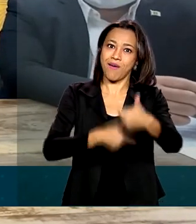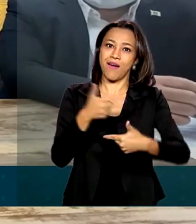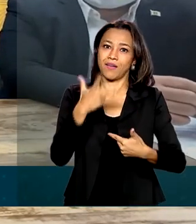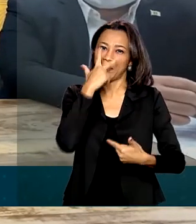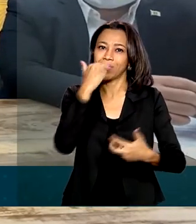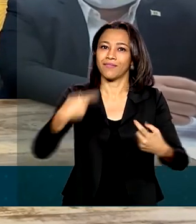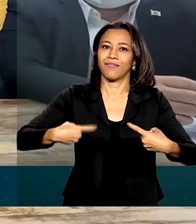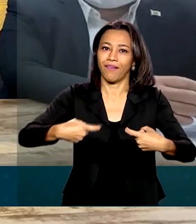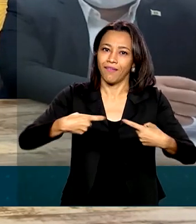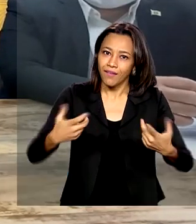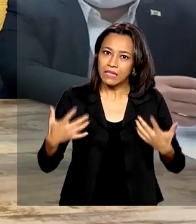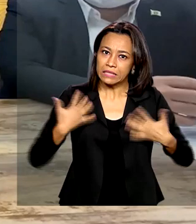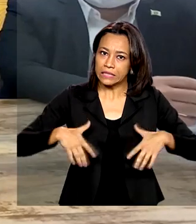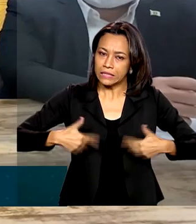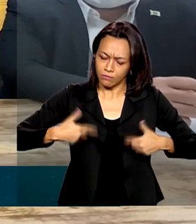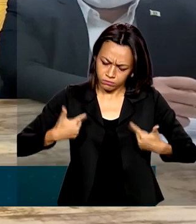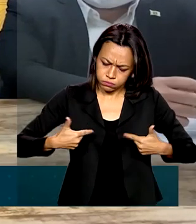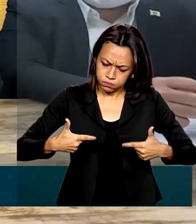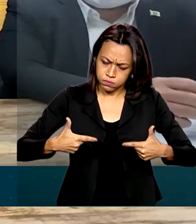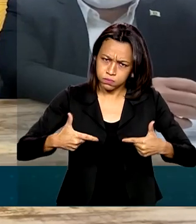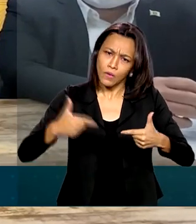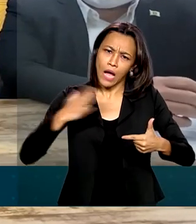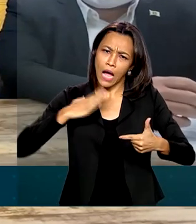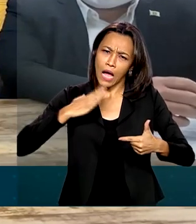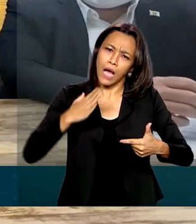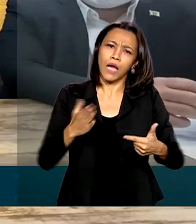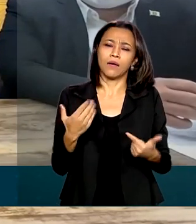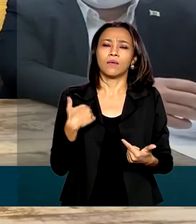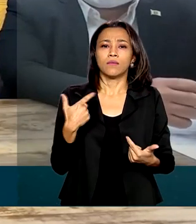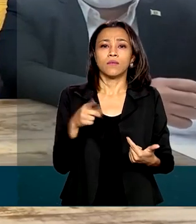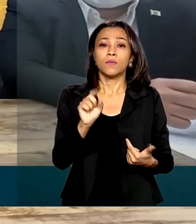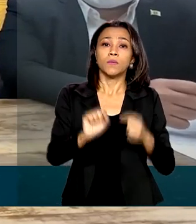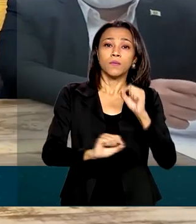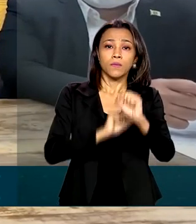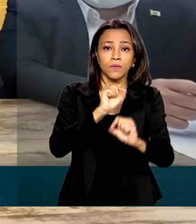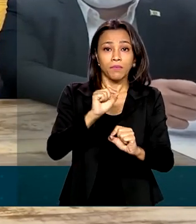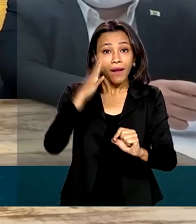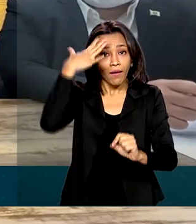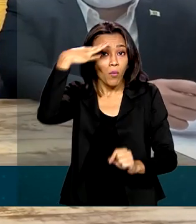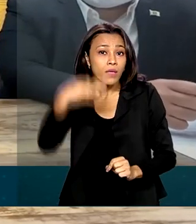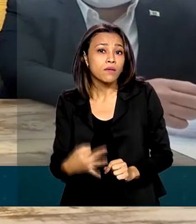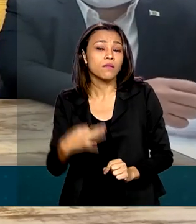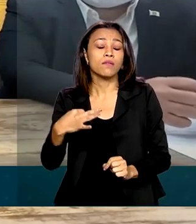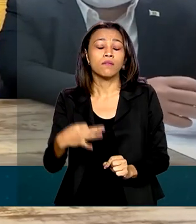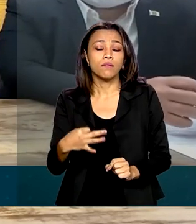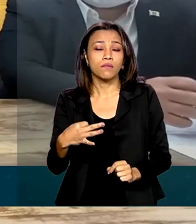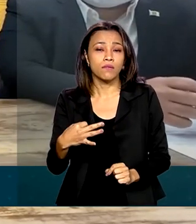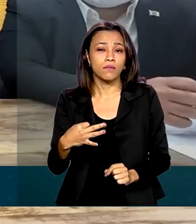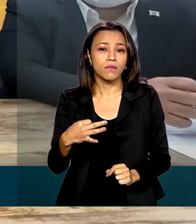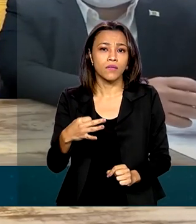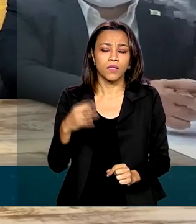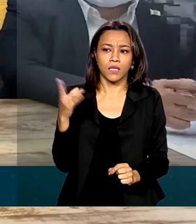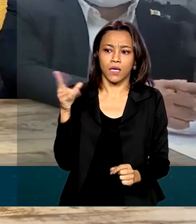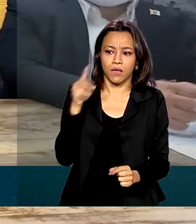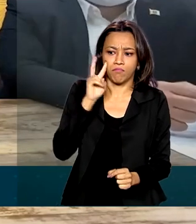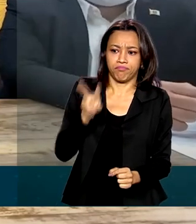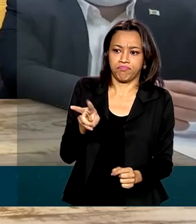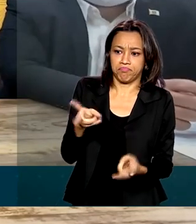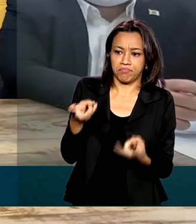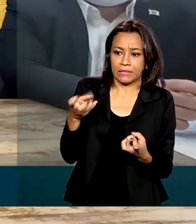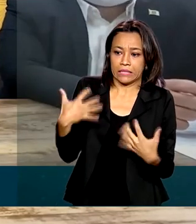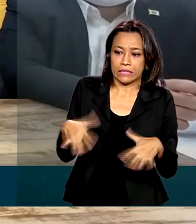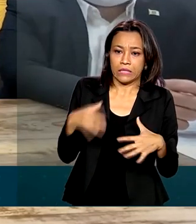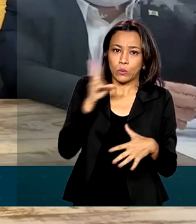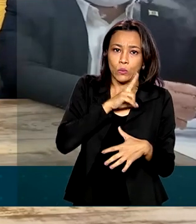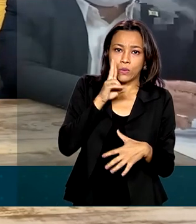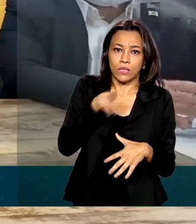que a gente possa executar da forma mais rápida mais célere compreendendo a situação de emergência que